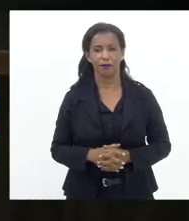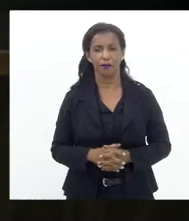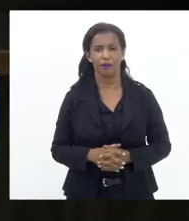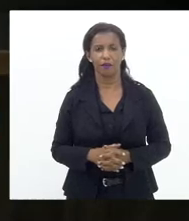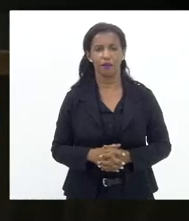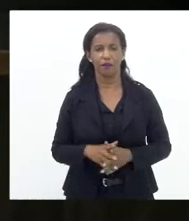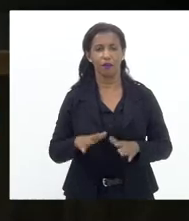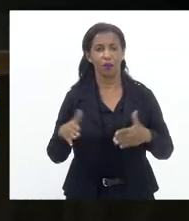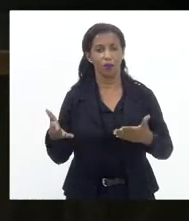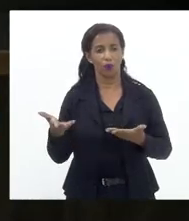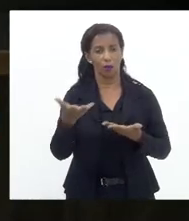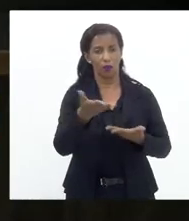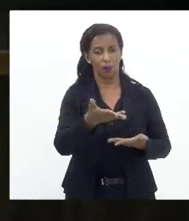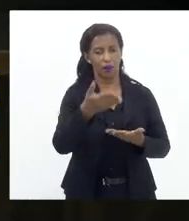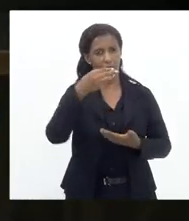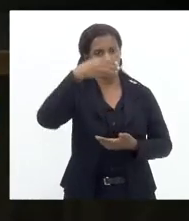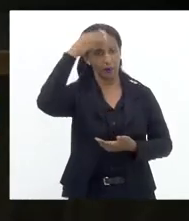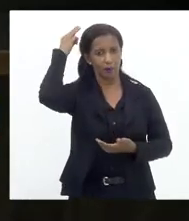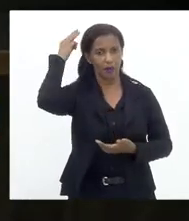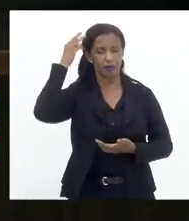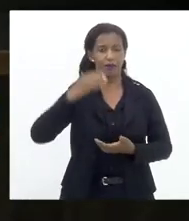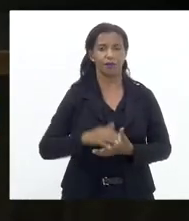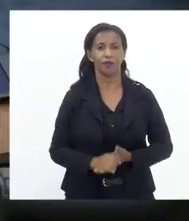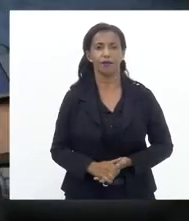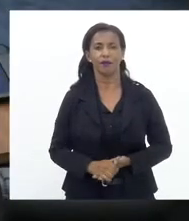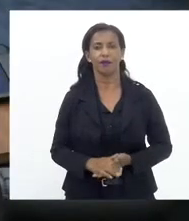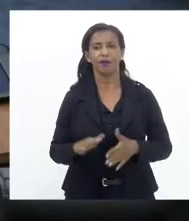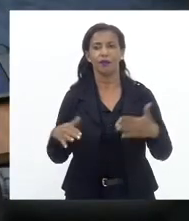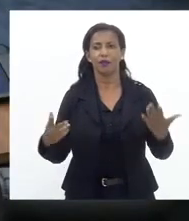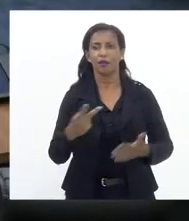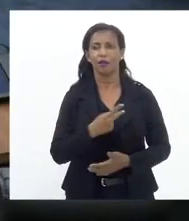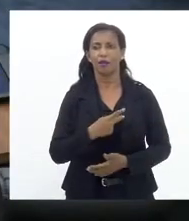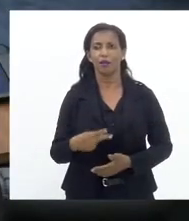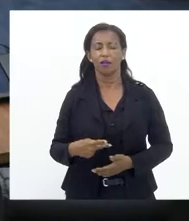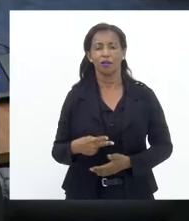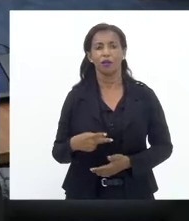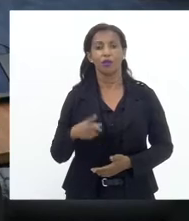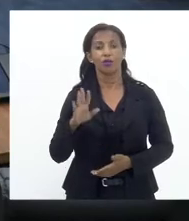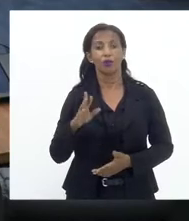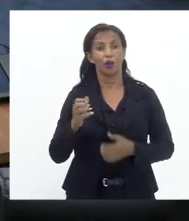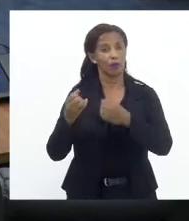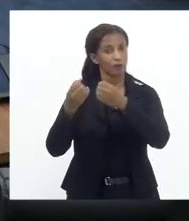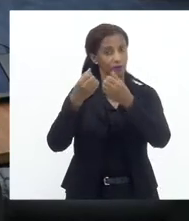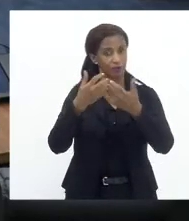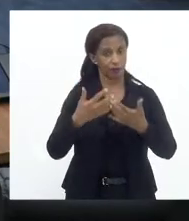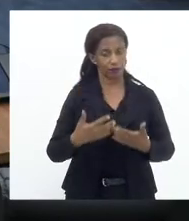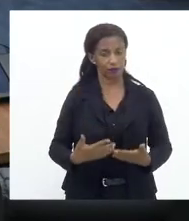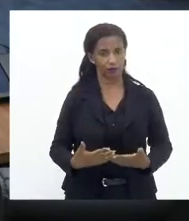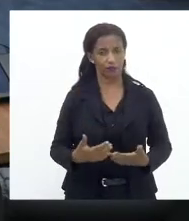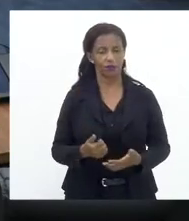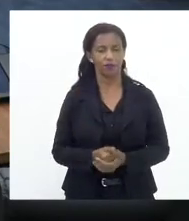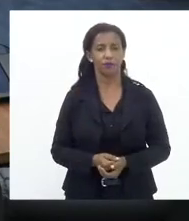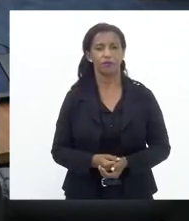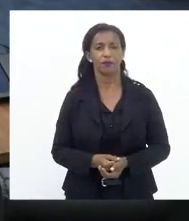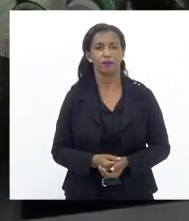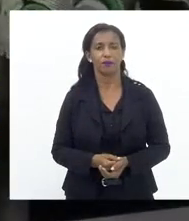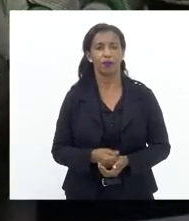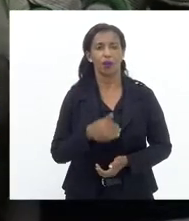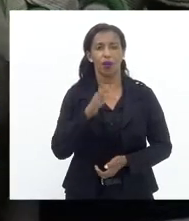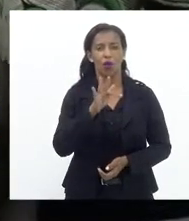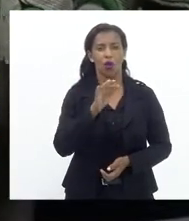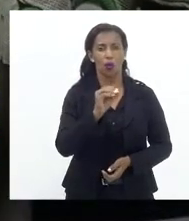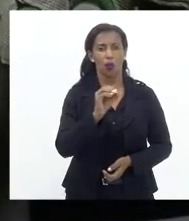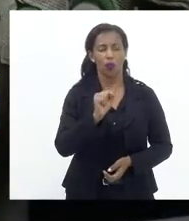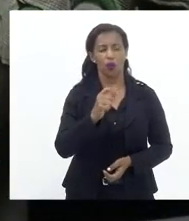é tão uma palavra Deputado Márcio Pacheco Presidente apenas para deixar registrado o Afonso